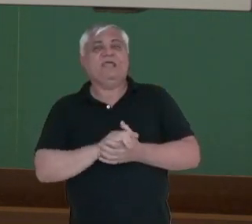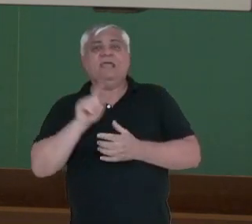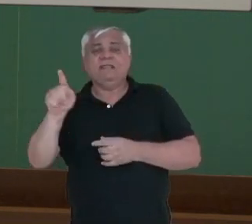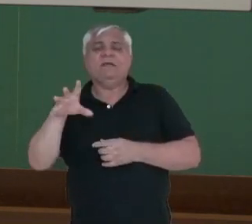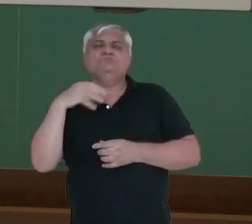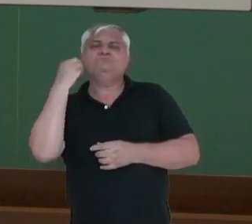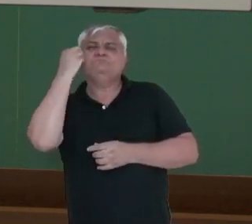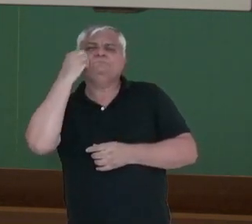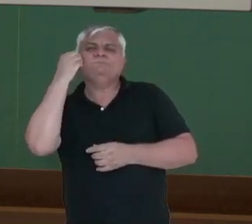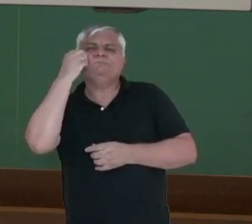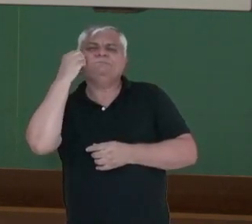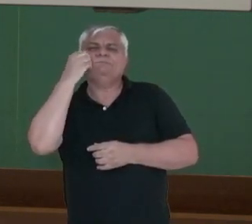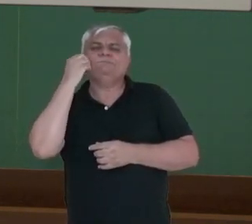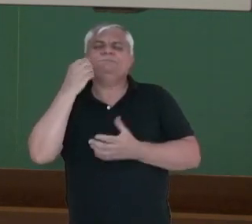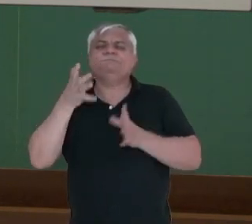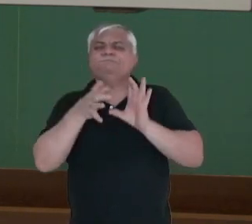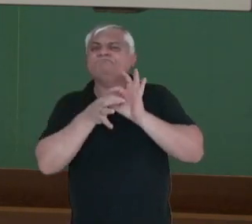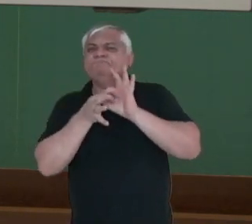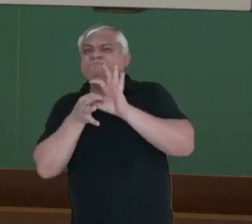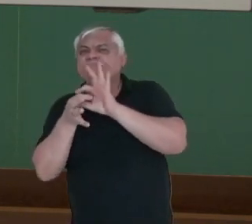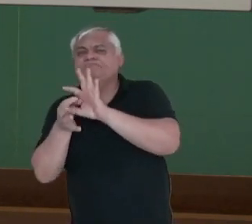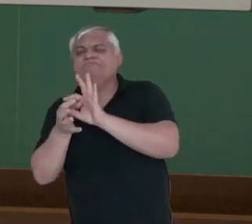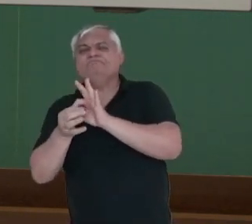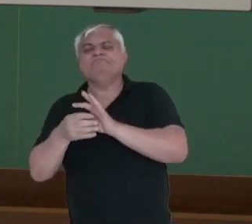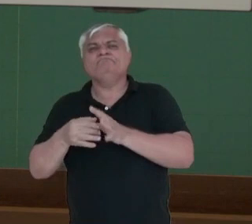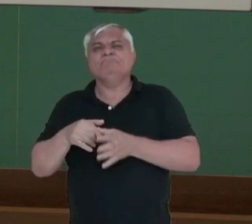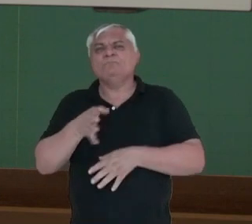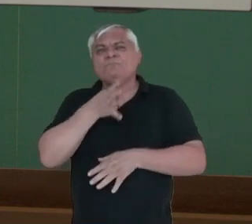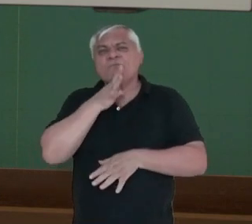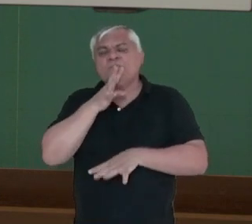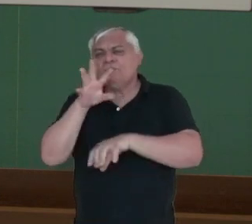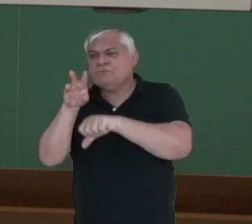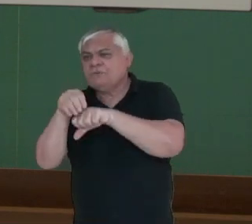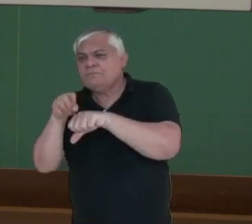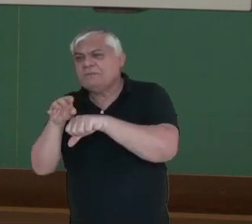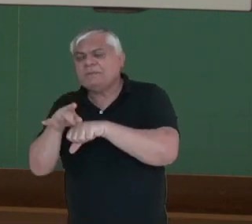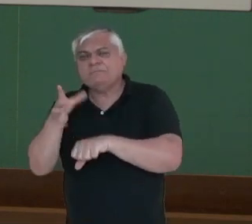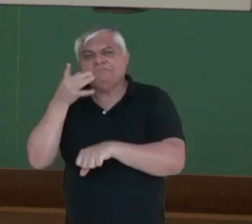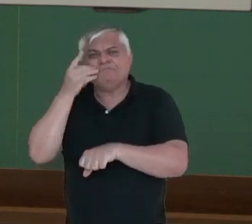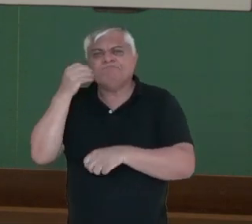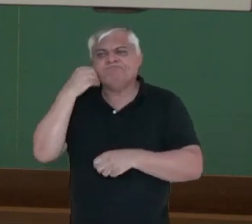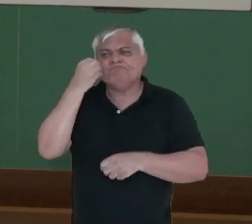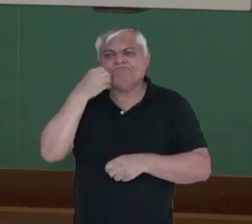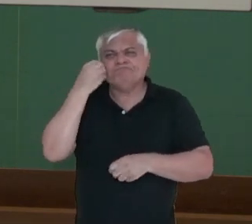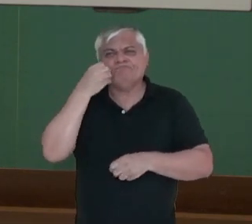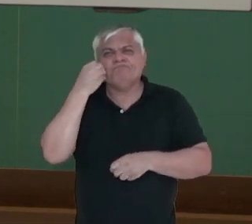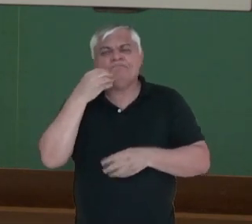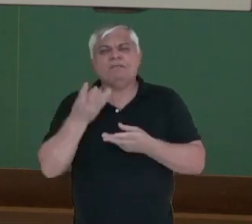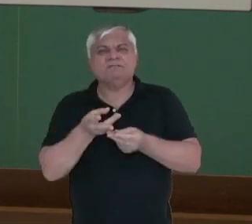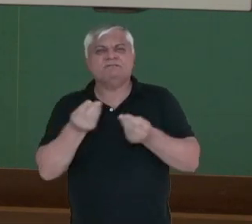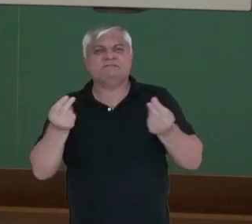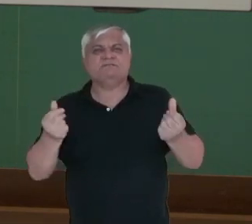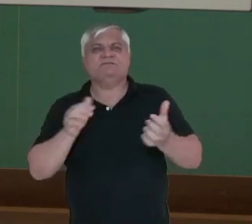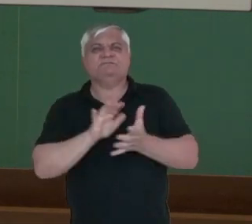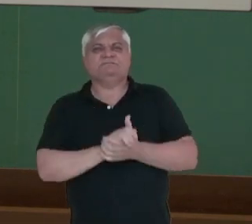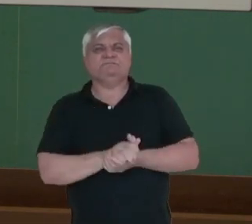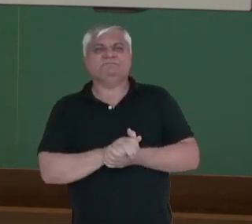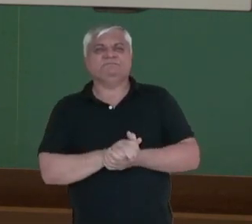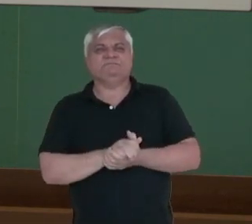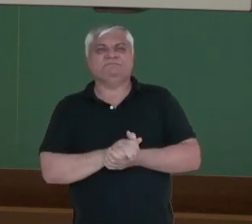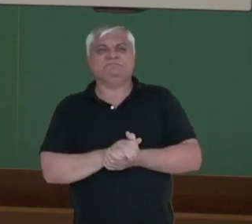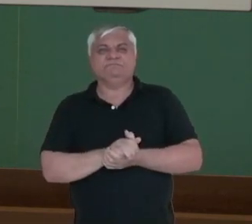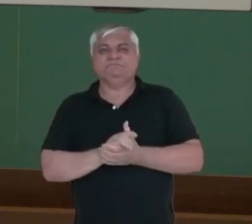é essa corrente da teoria do conhecimento que vai enfatizar a experiência sensível. Um